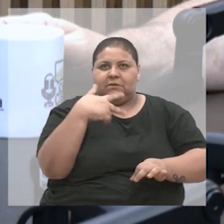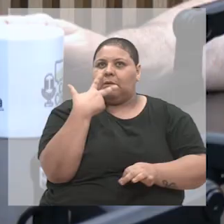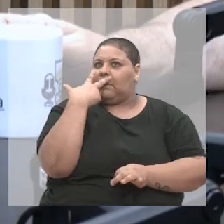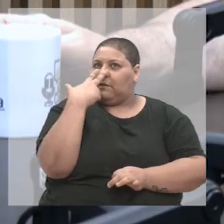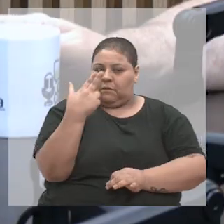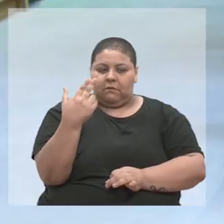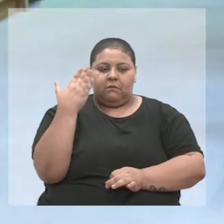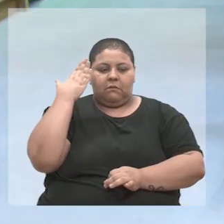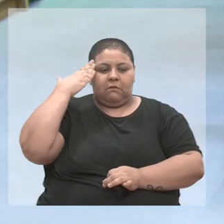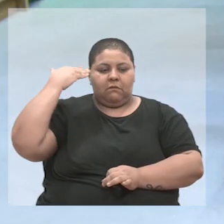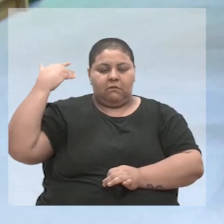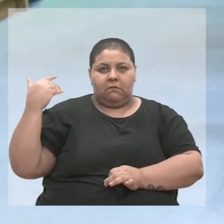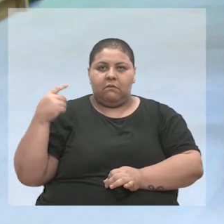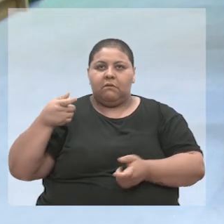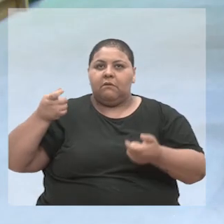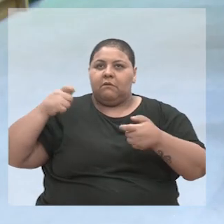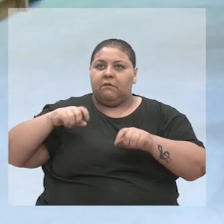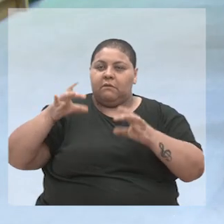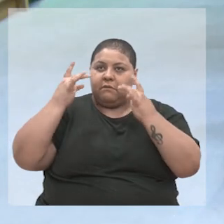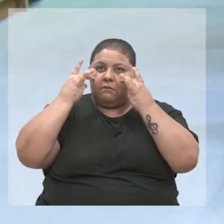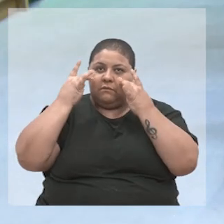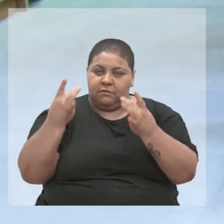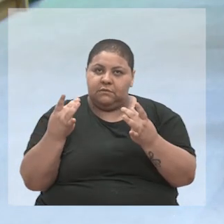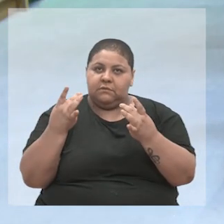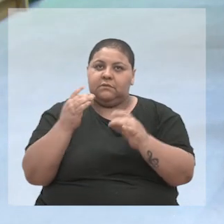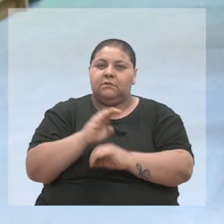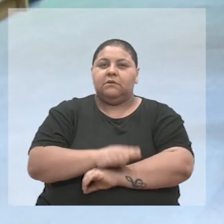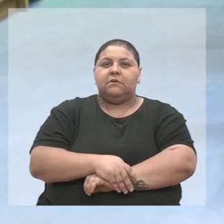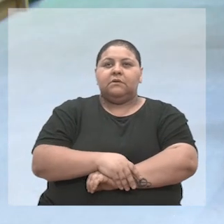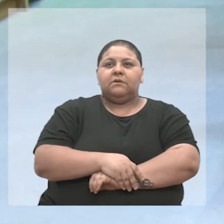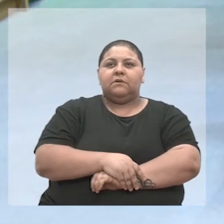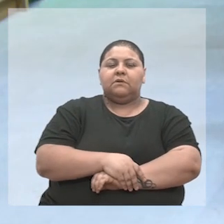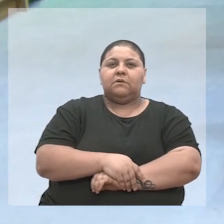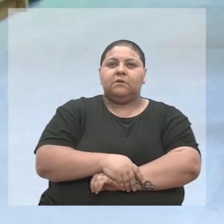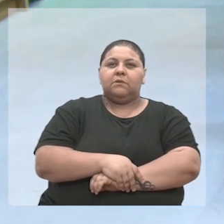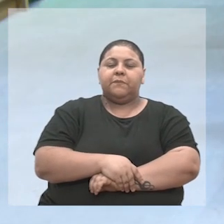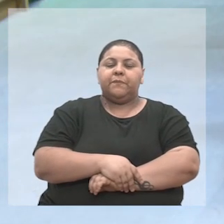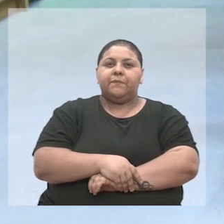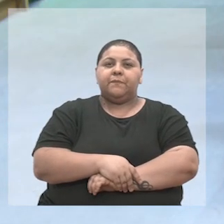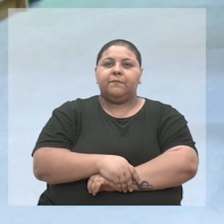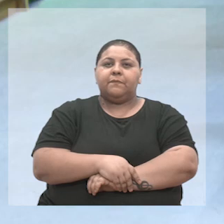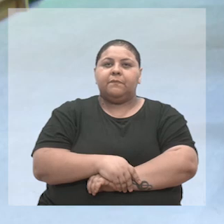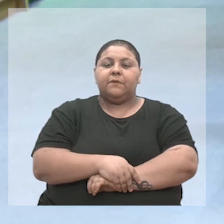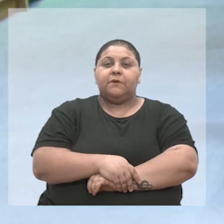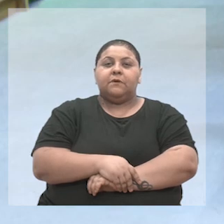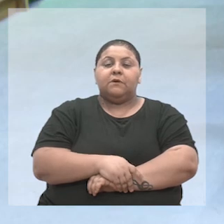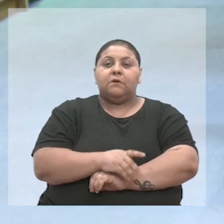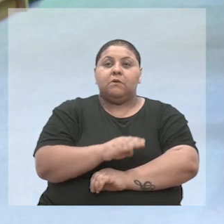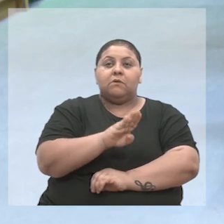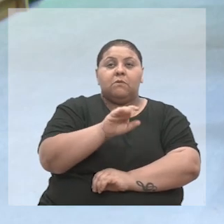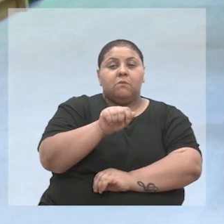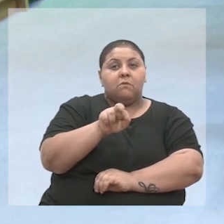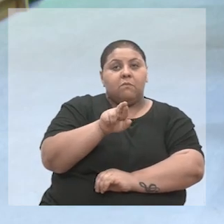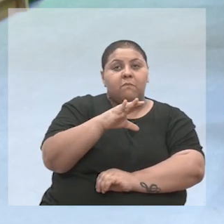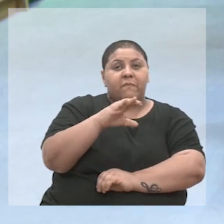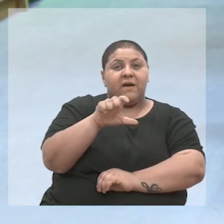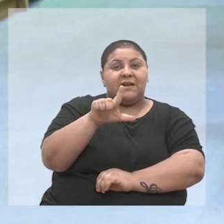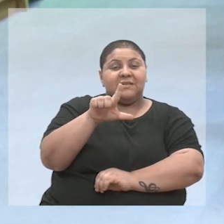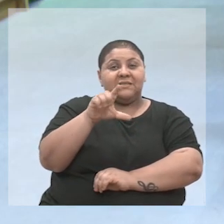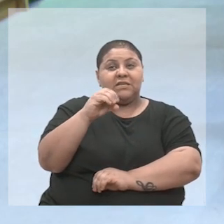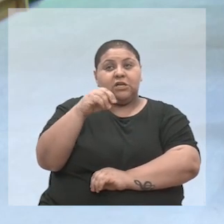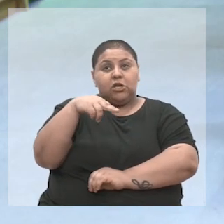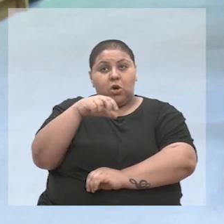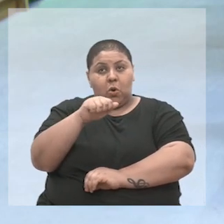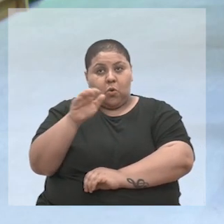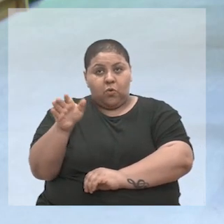Agora, e eu estava prestando atenção, o Barcelona... Hoje o de Kamen, né? Paris Saint-Germain são times tradicionais do futebol,